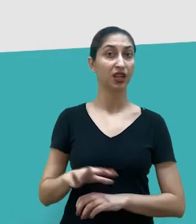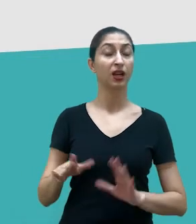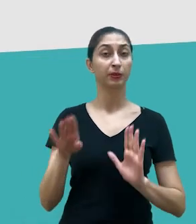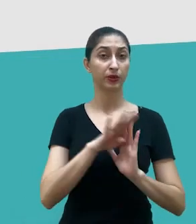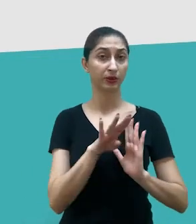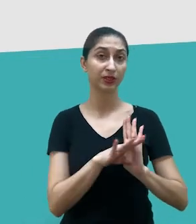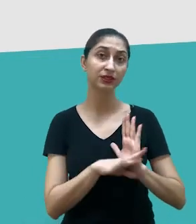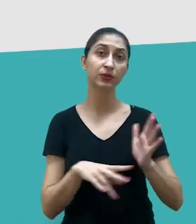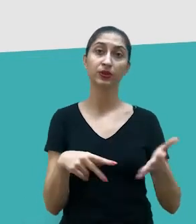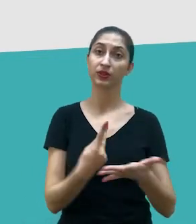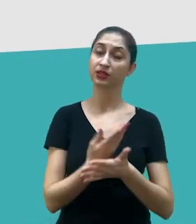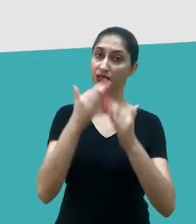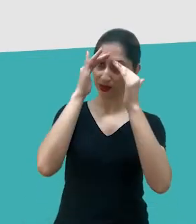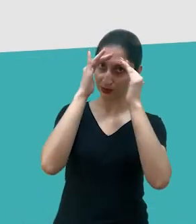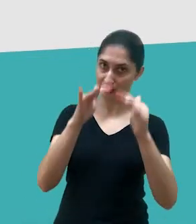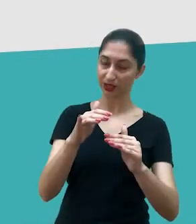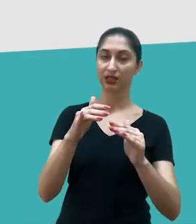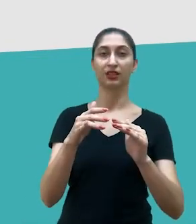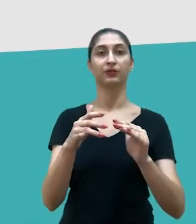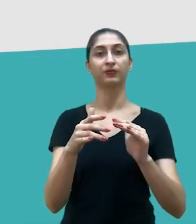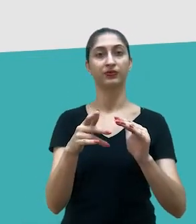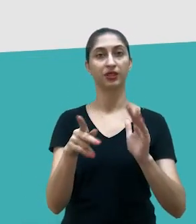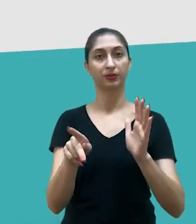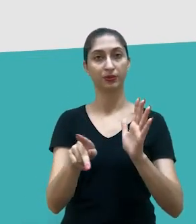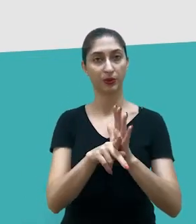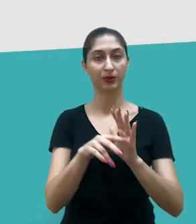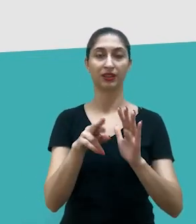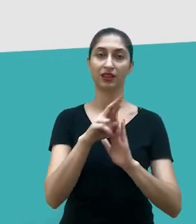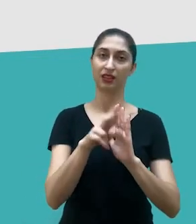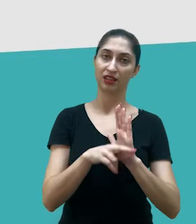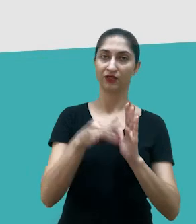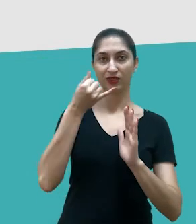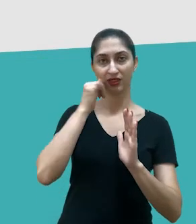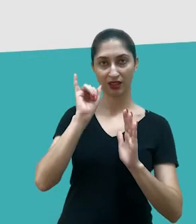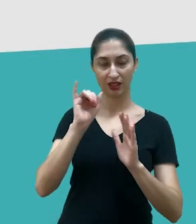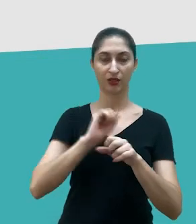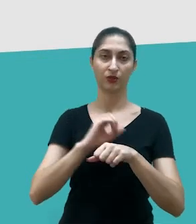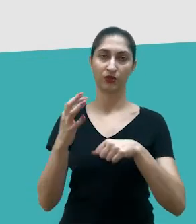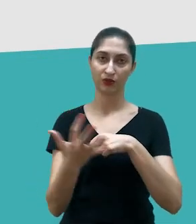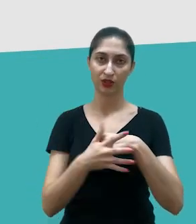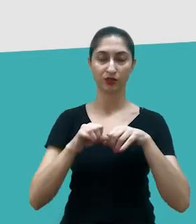programação acontece respeitando os protocolos sanitários de combate e prevenção